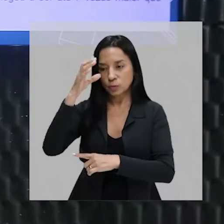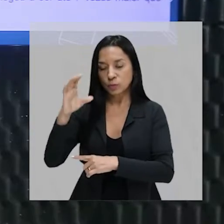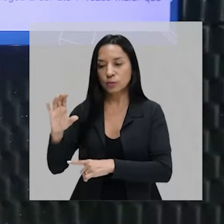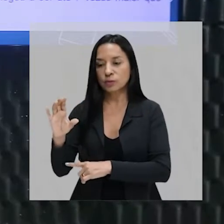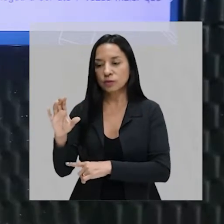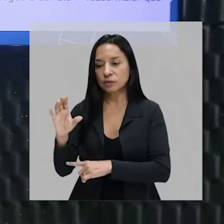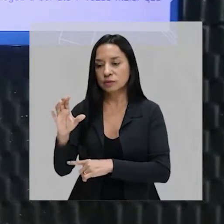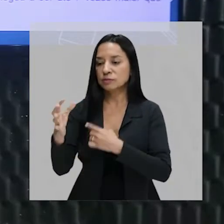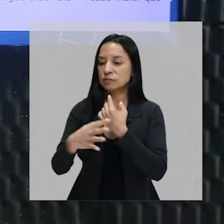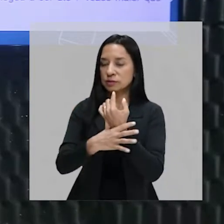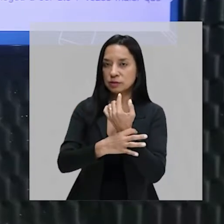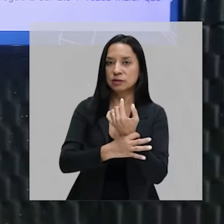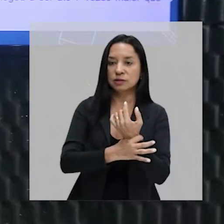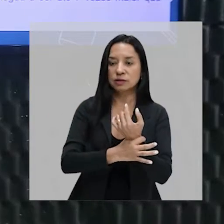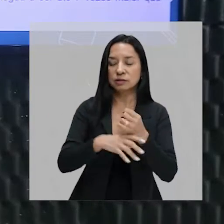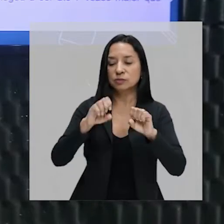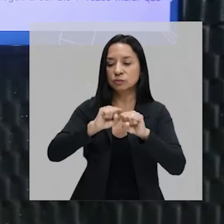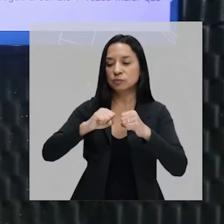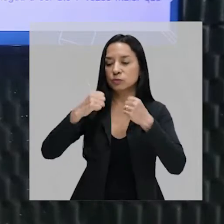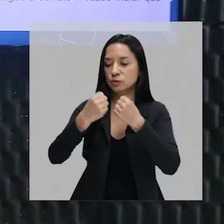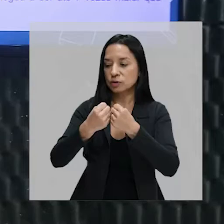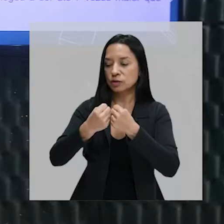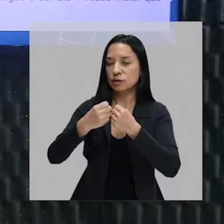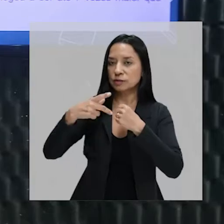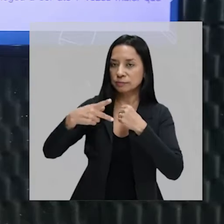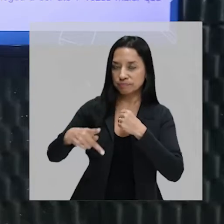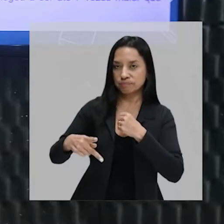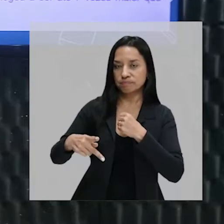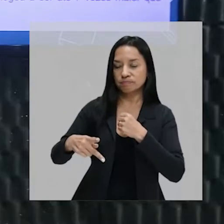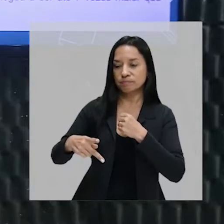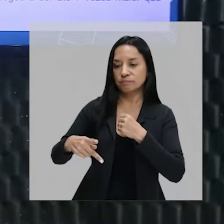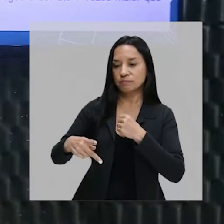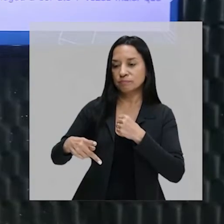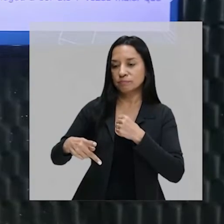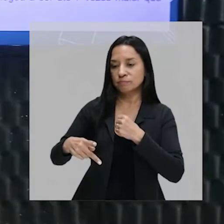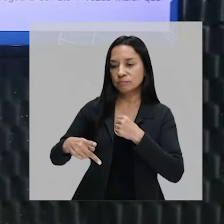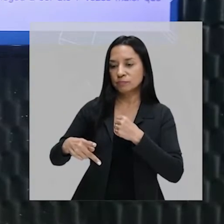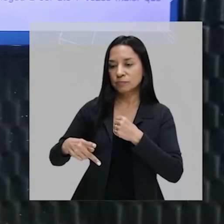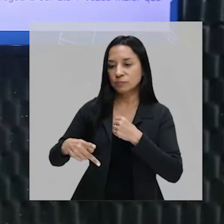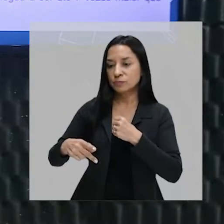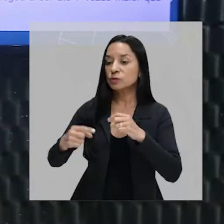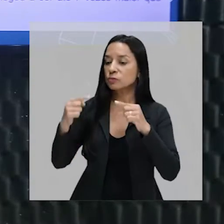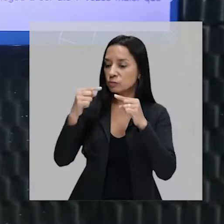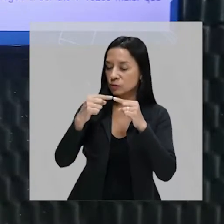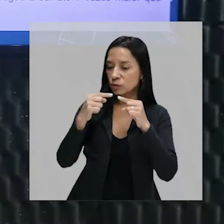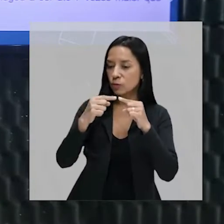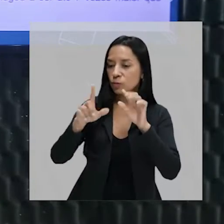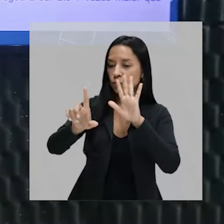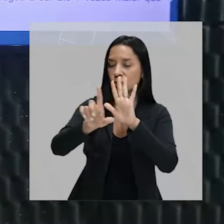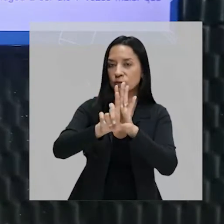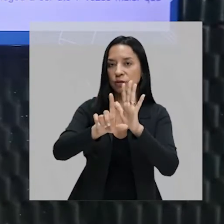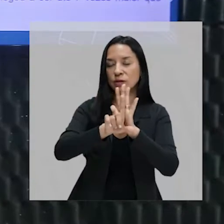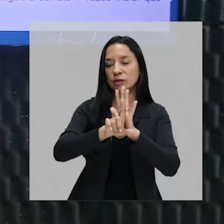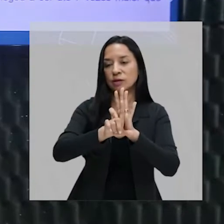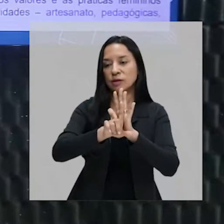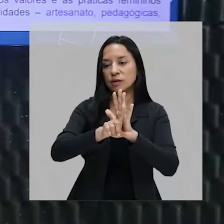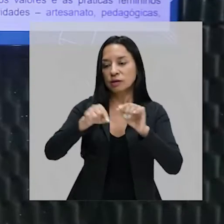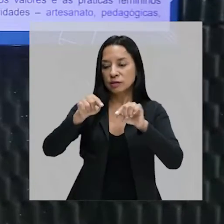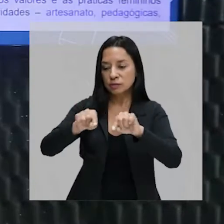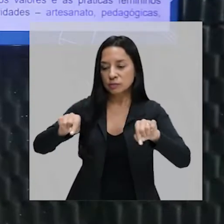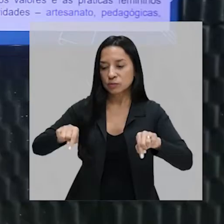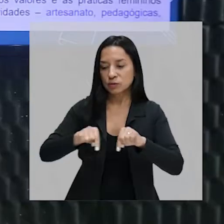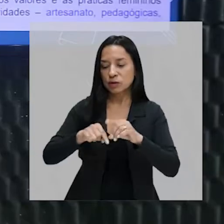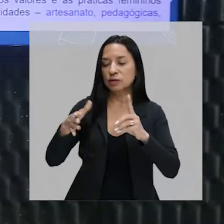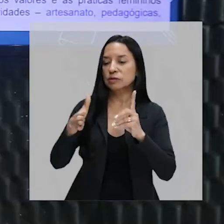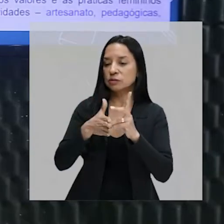para que se Garanta aparece as sociedades do ponto de vista legal a chamada terras a indígena